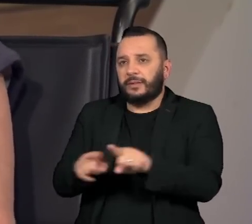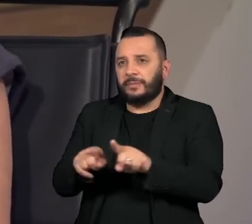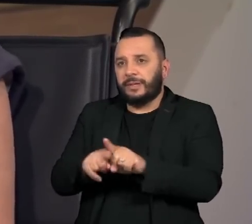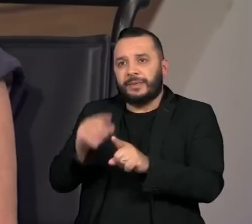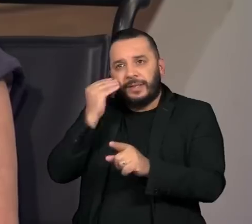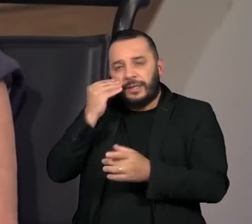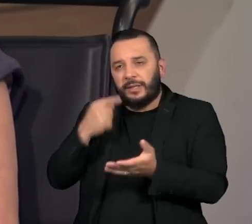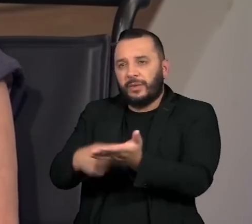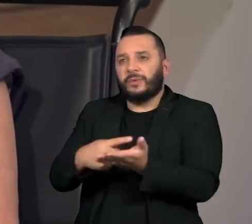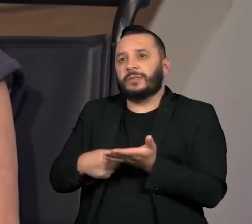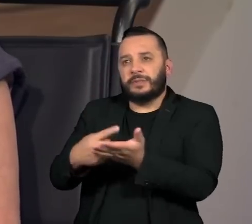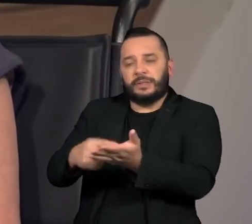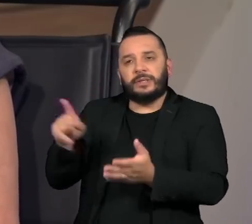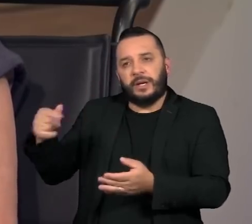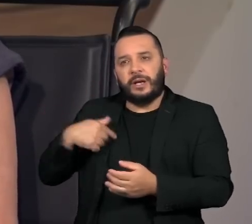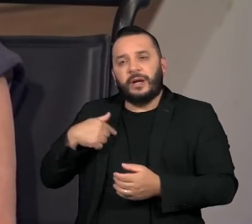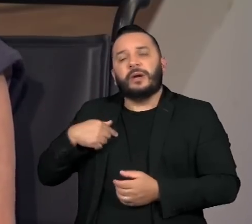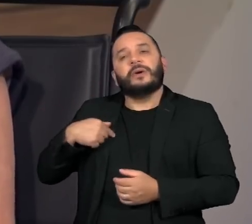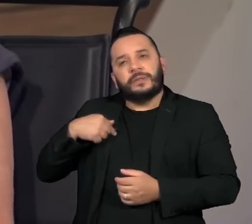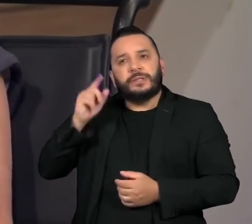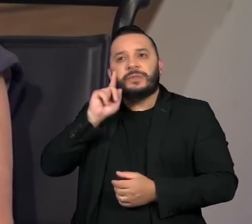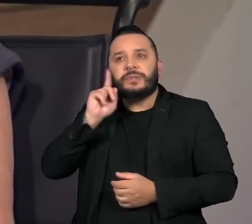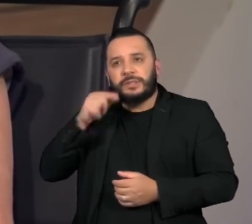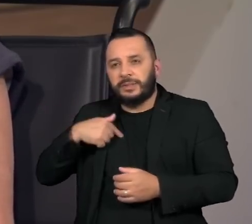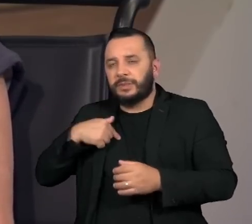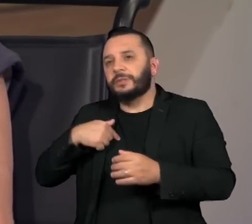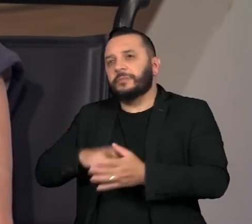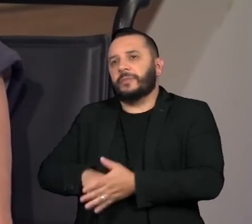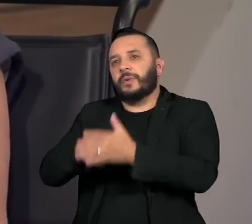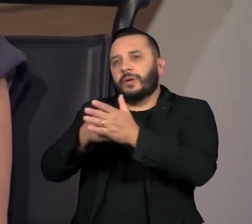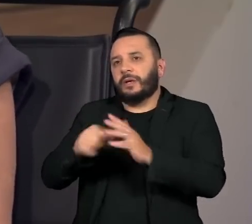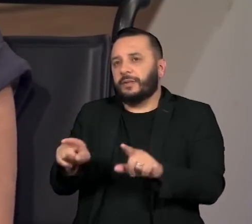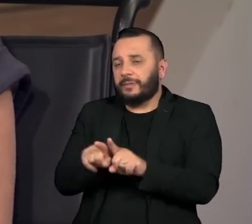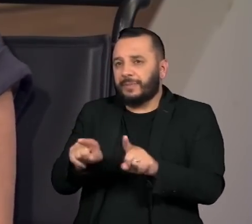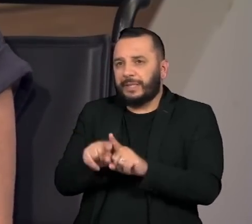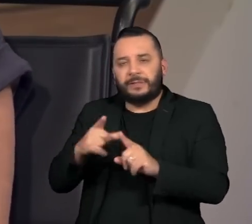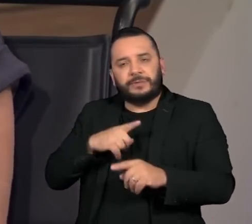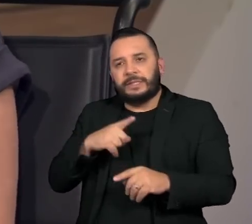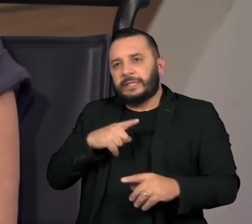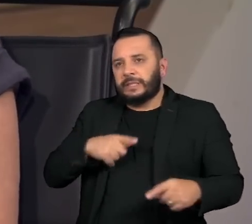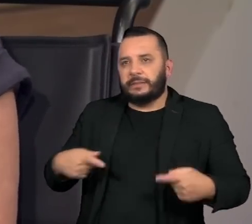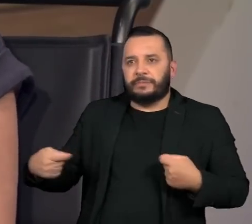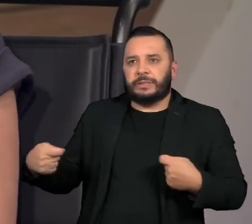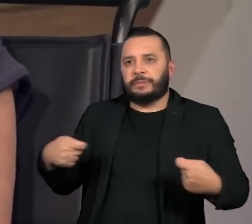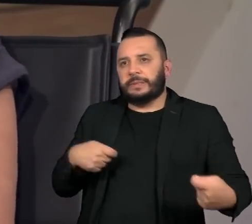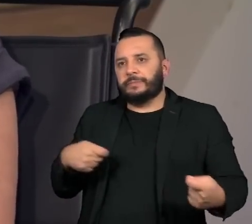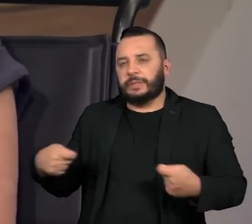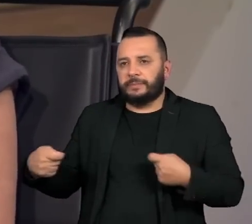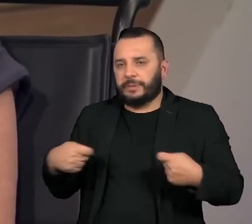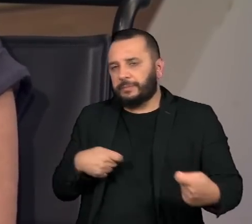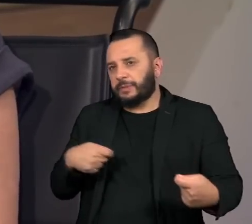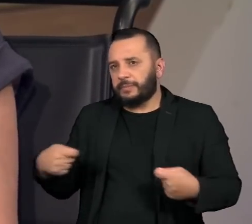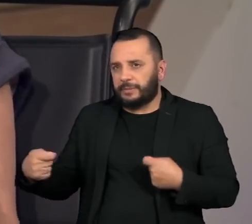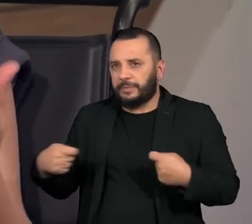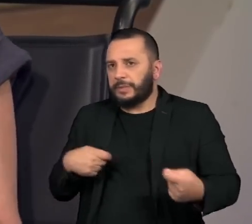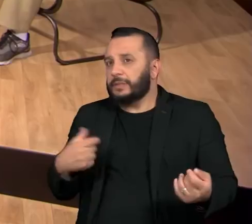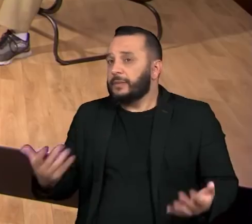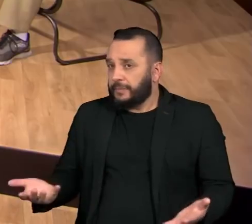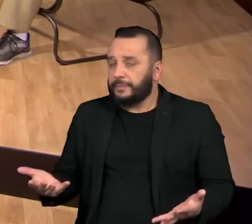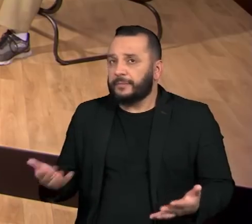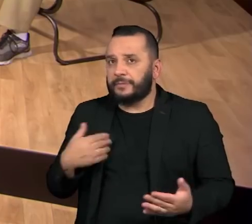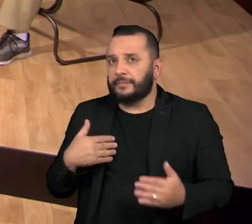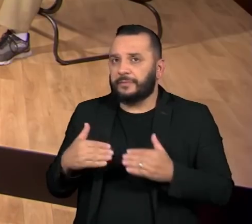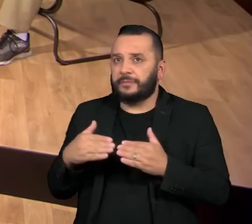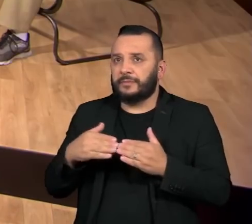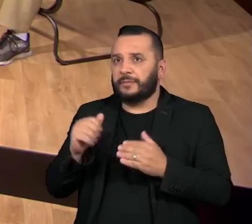vão vetar no Conselho de Segurança. Então, a gente está no que é um impasse, né? O termo inglês que a gente usa é deadlock. E eu concordo